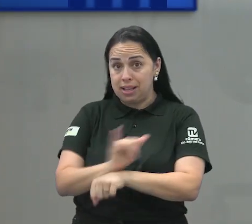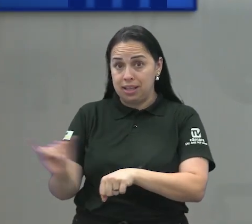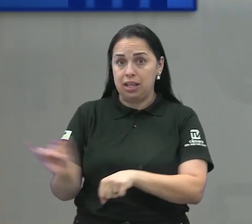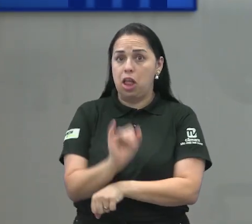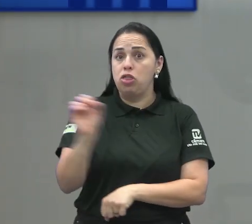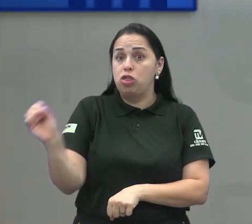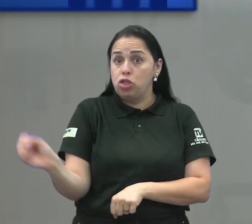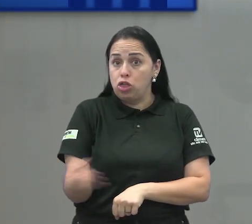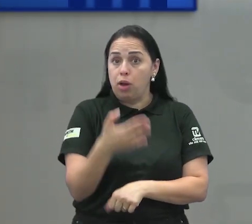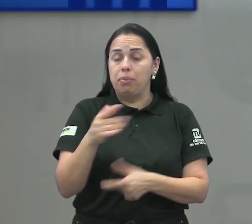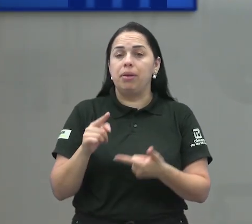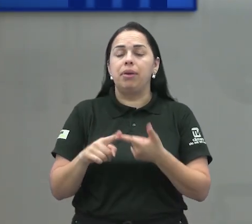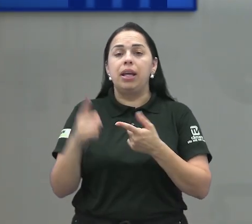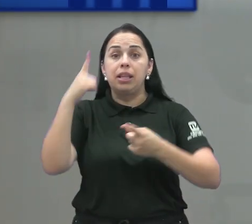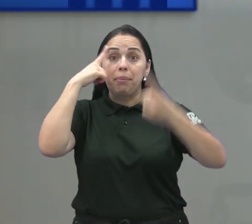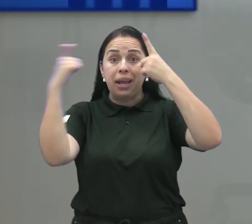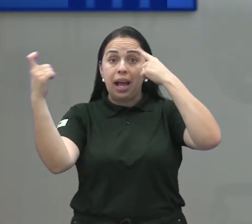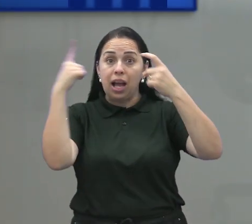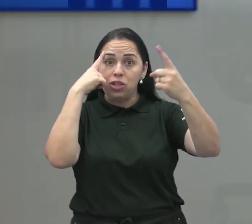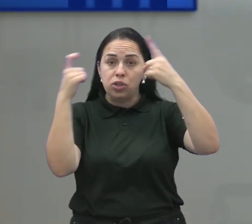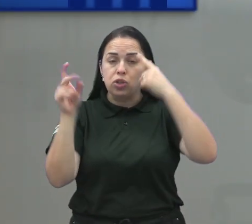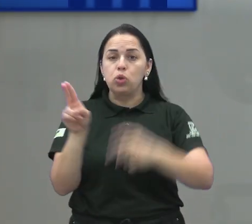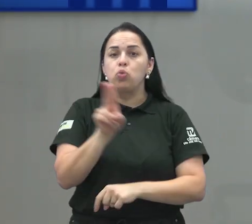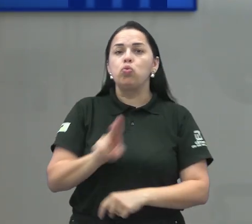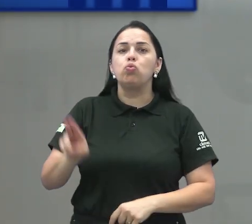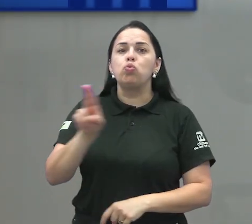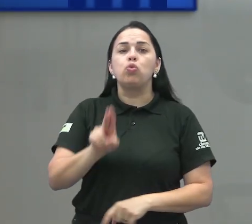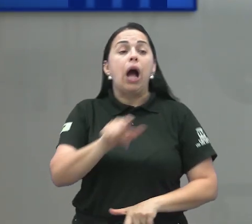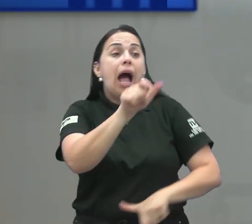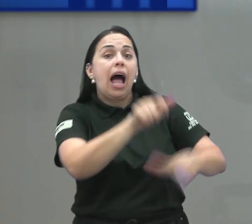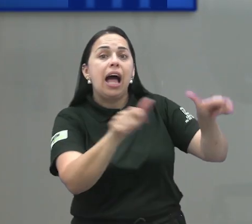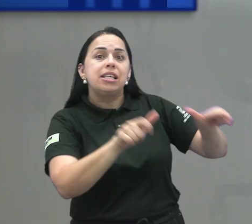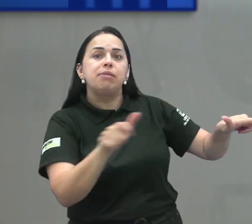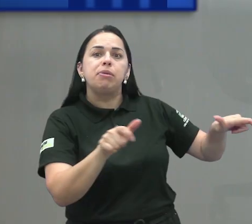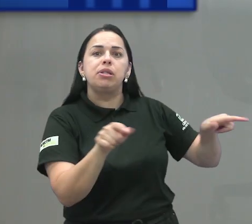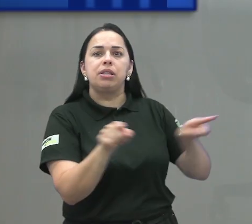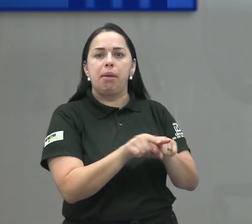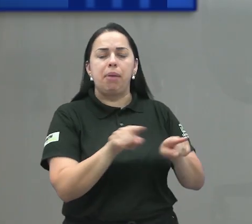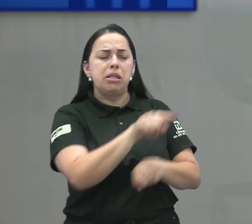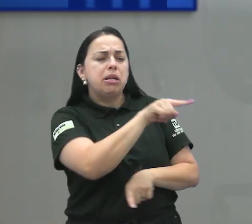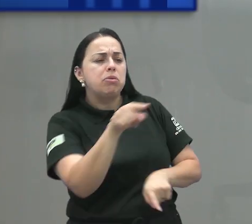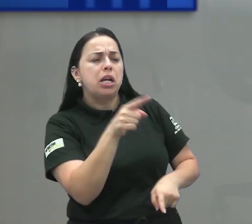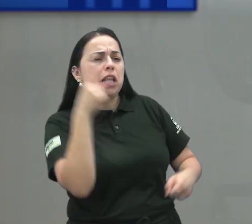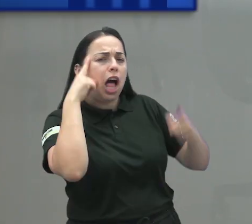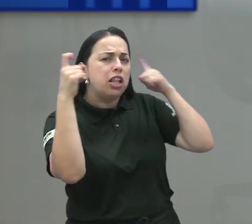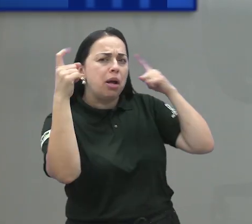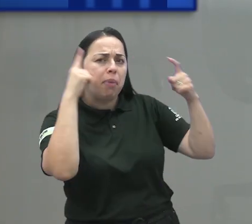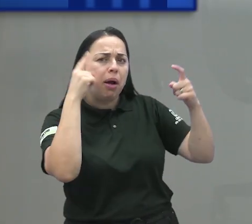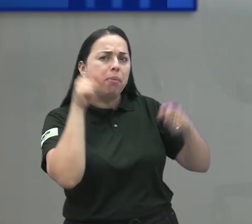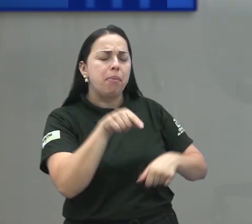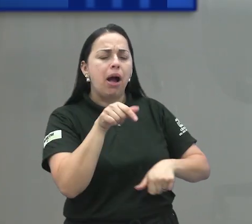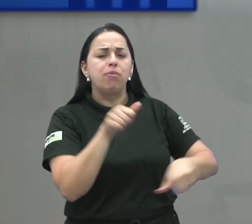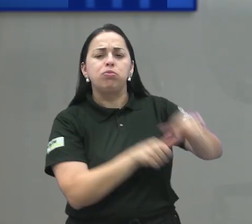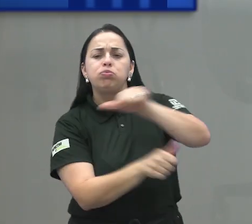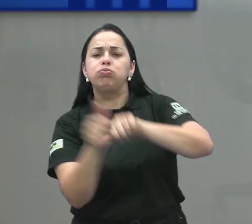ferramenta inovadora e criativa que utiliza das pessoas e da sua criatividade para